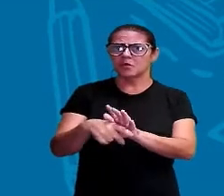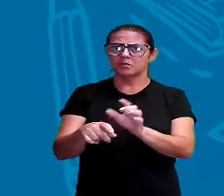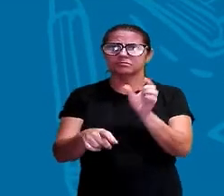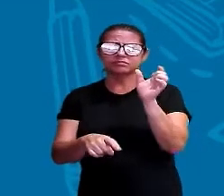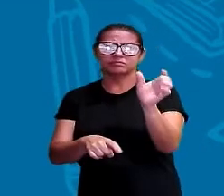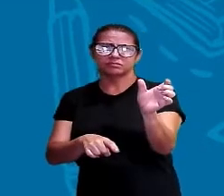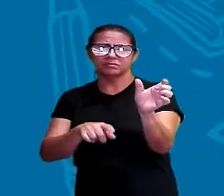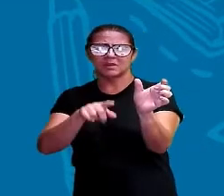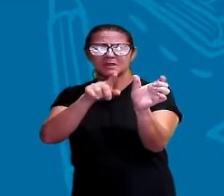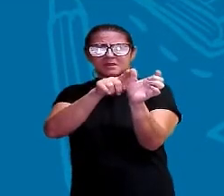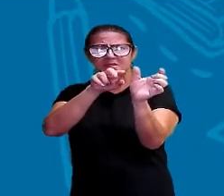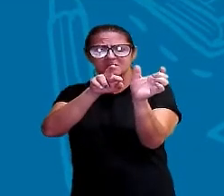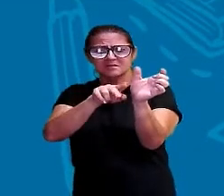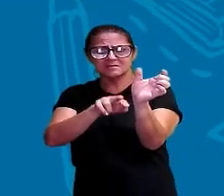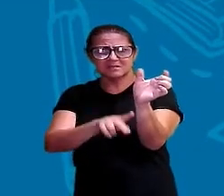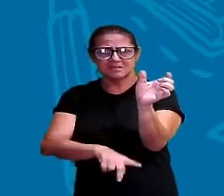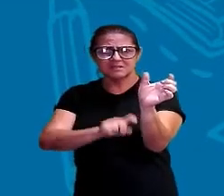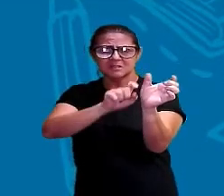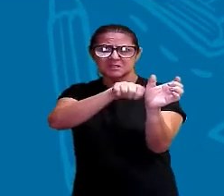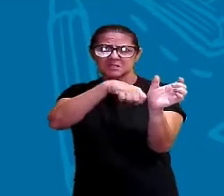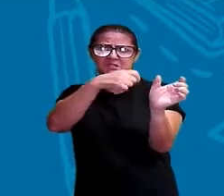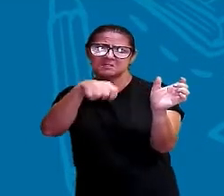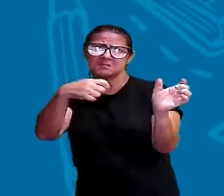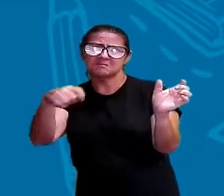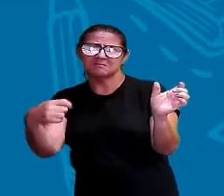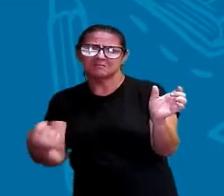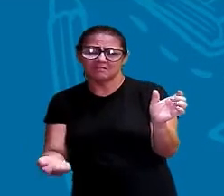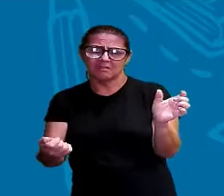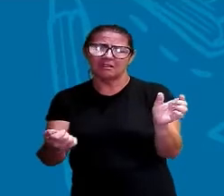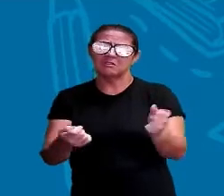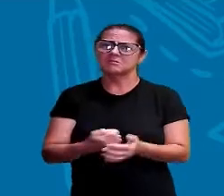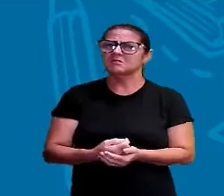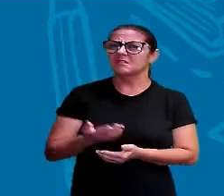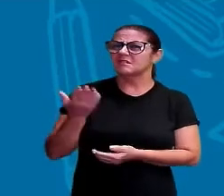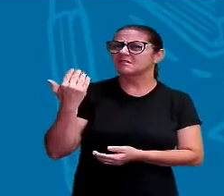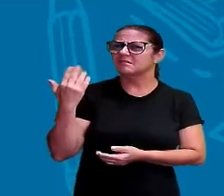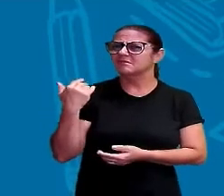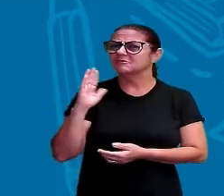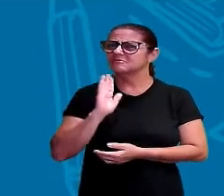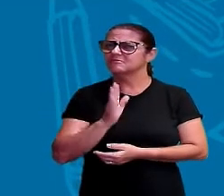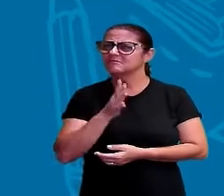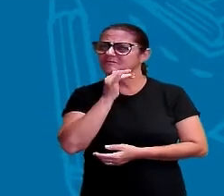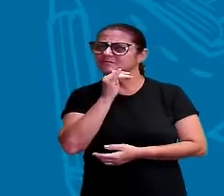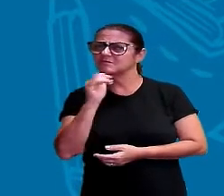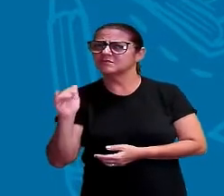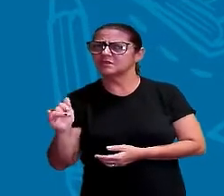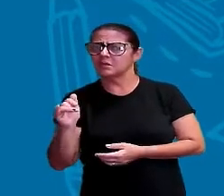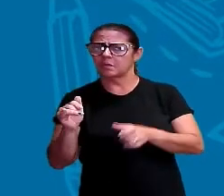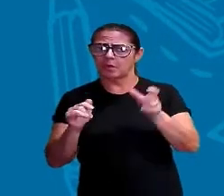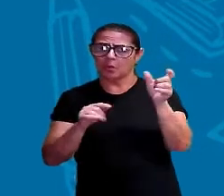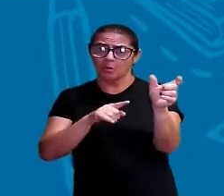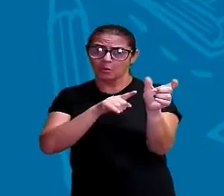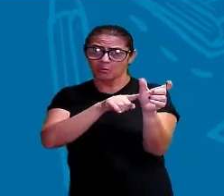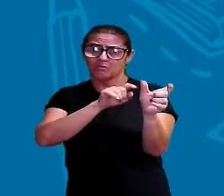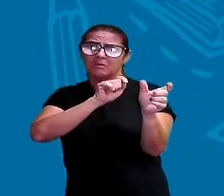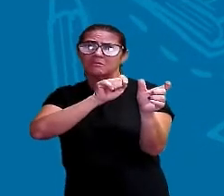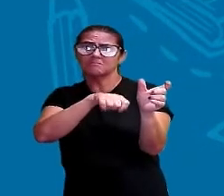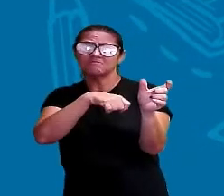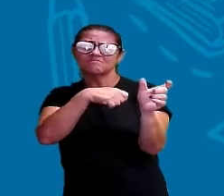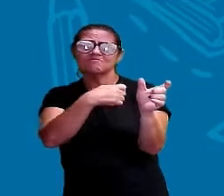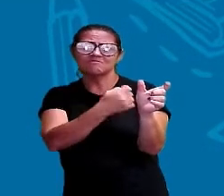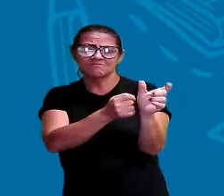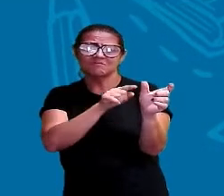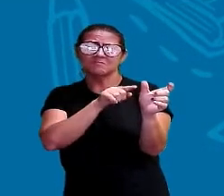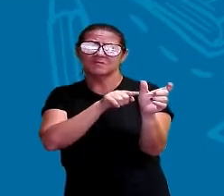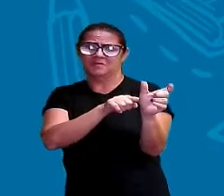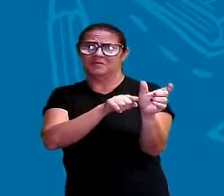que apresenta significados distintos. Então, como eu falei para você, se a gente coloca uma palavra, às vezes ela pode estar com